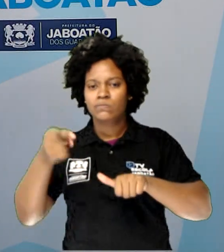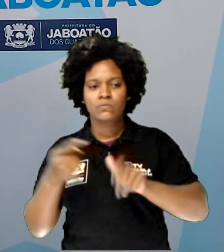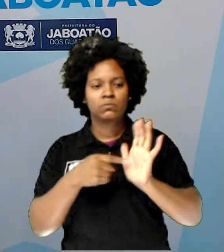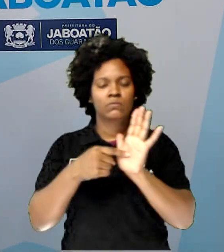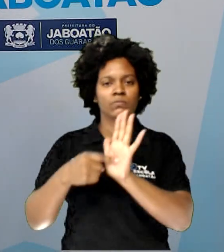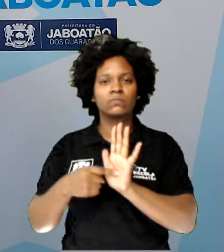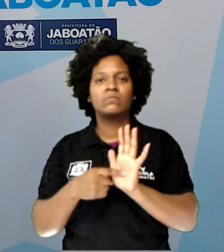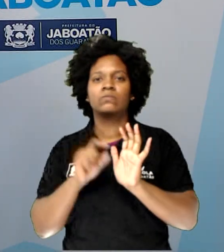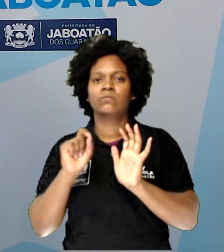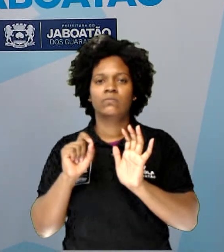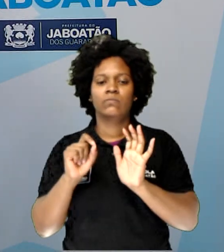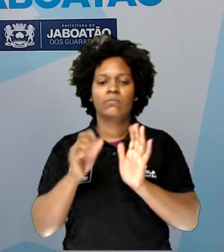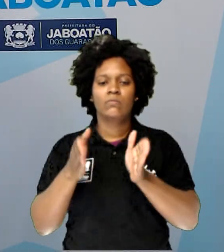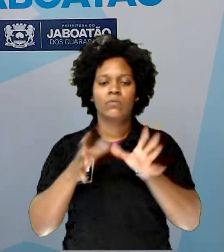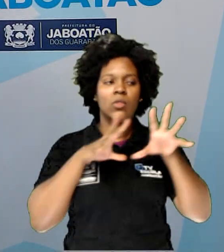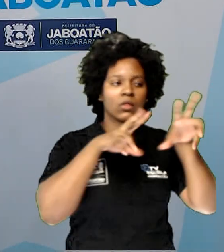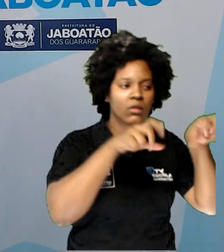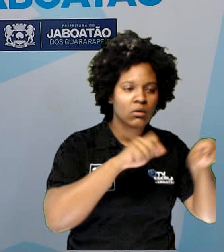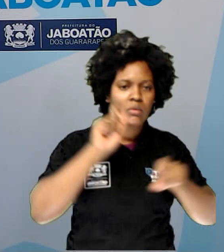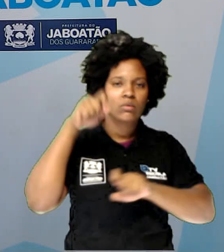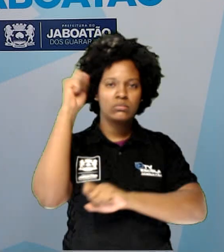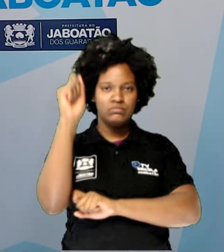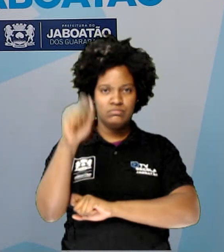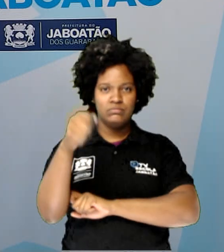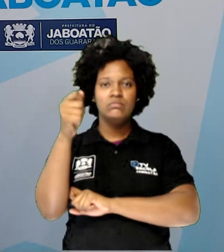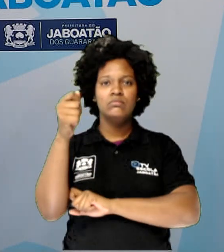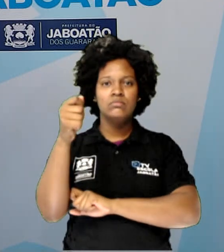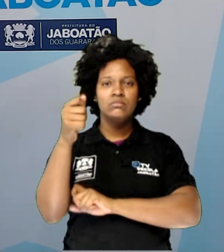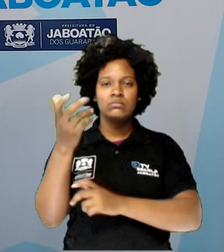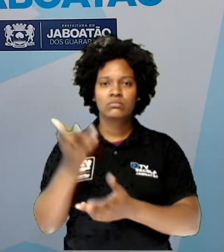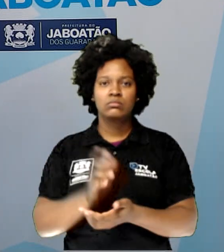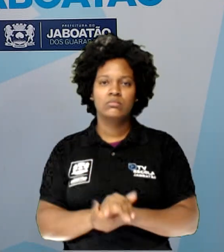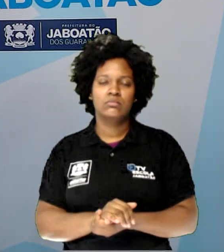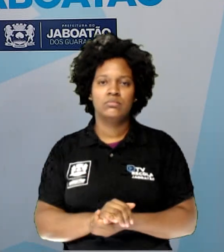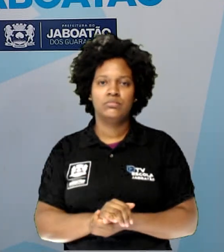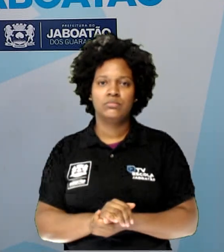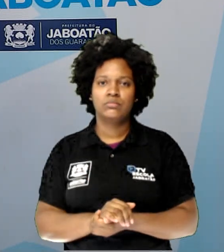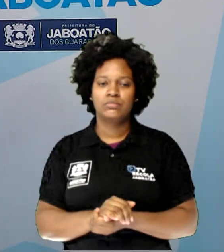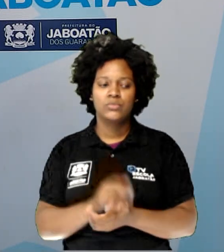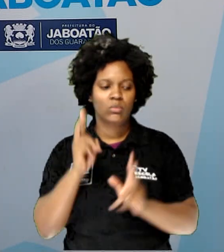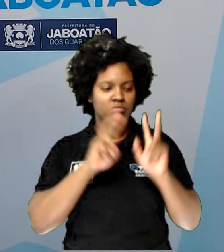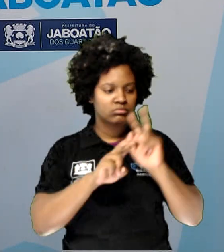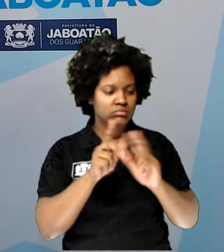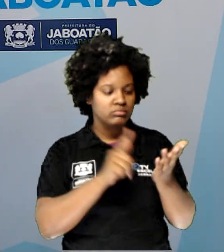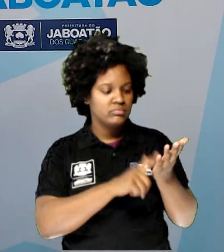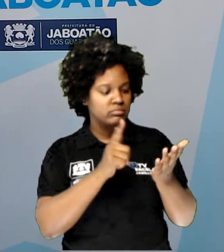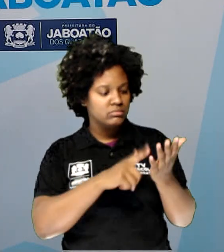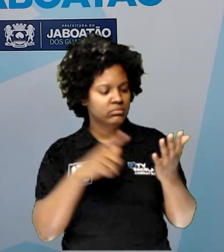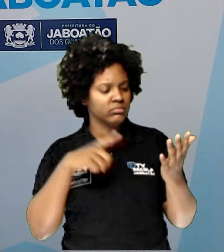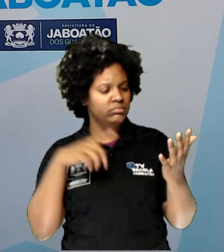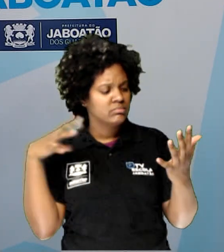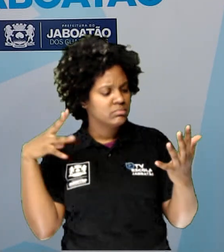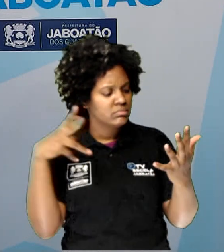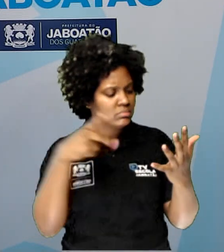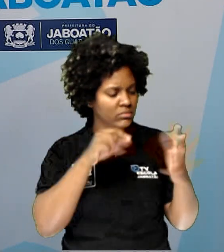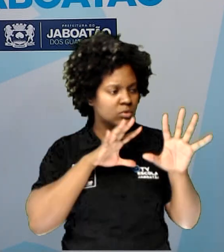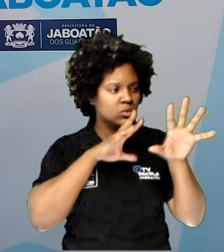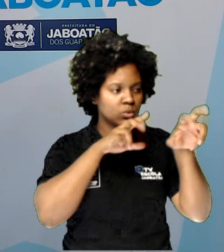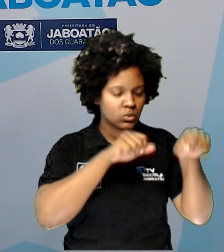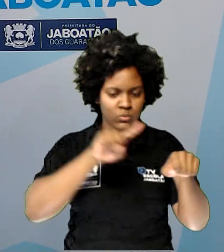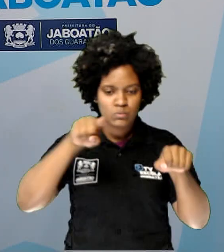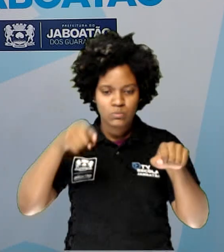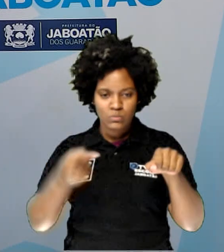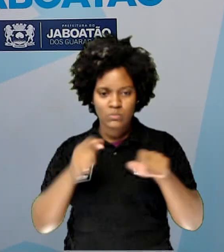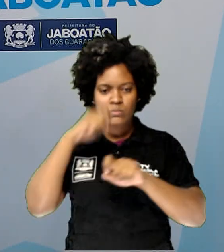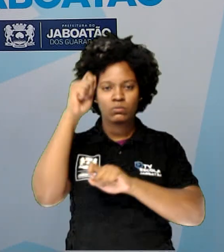aparece entre leão e a feiticeira. Então a gente vai ver o livro que tem tudo isso é o leão, vírgula,